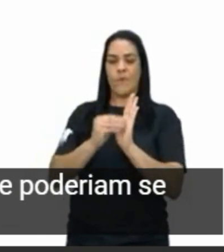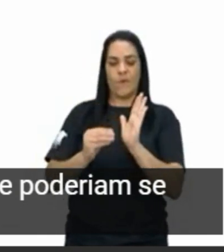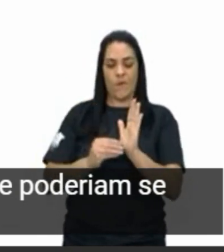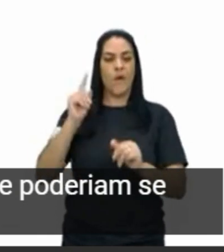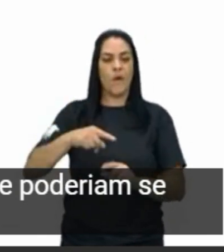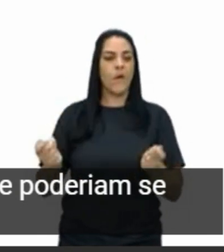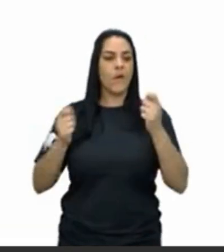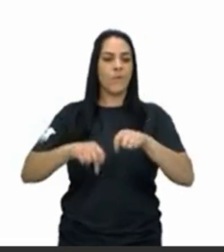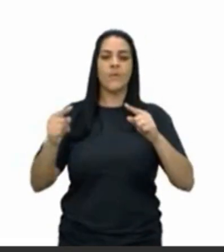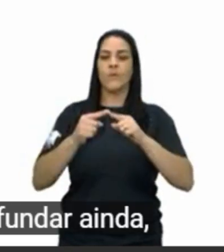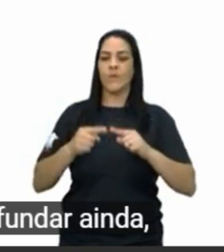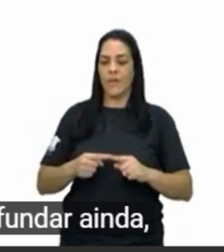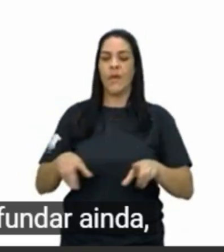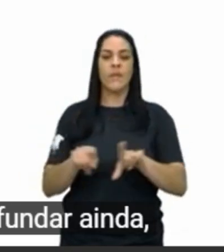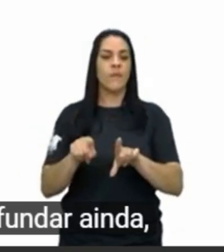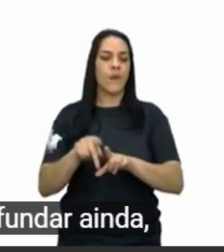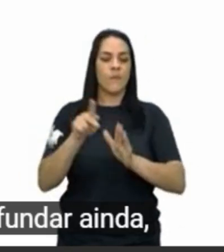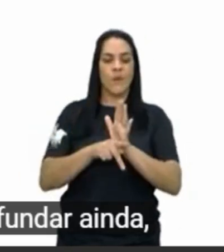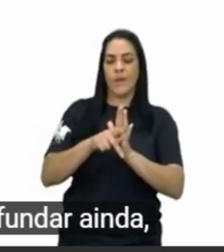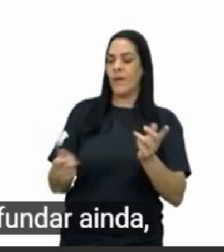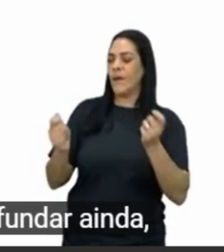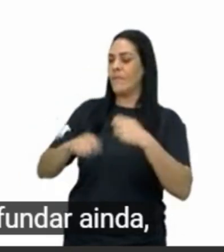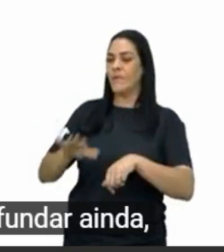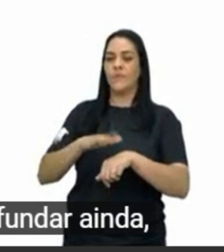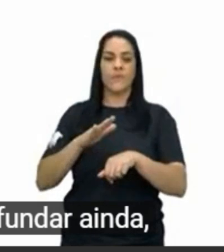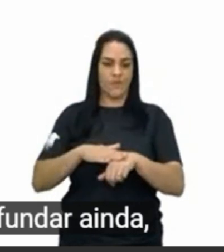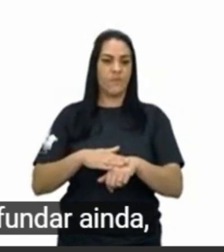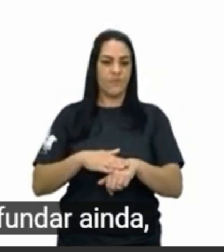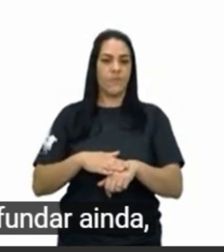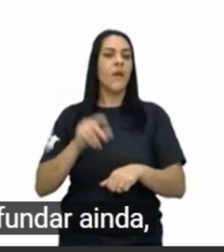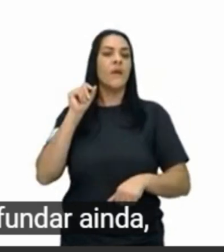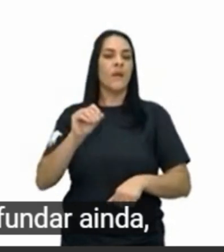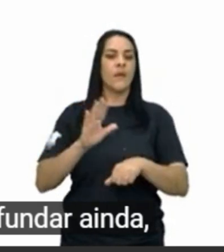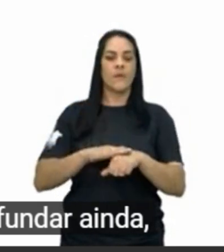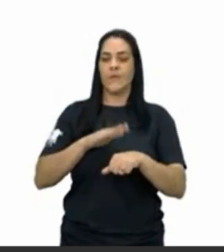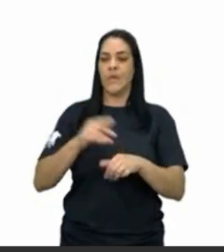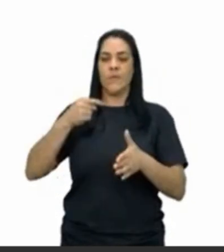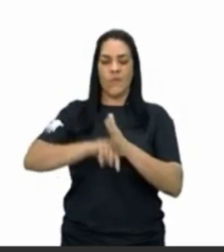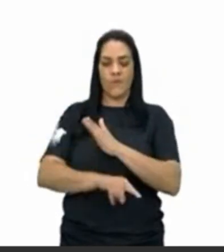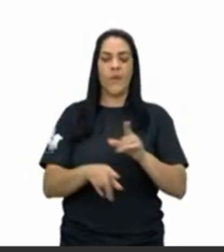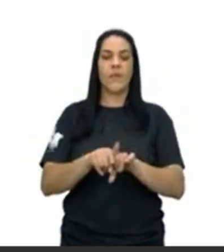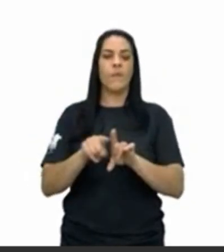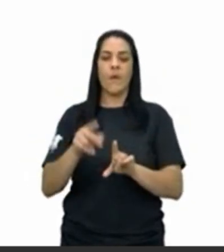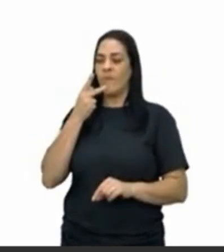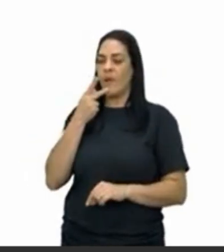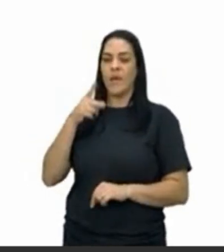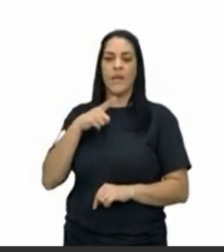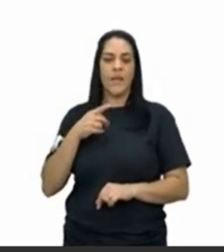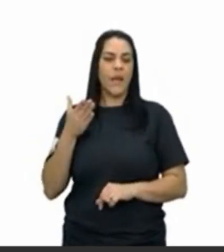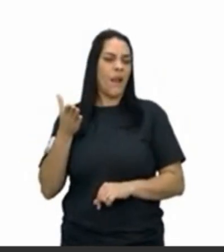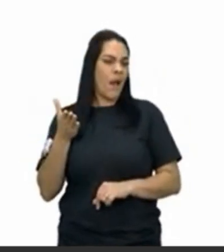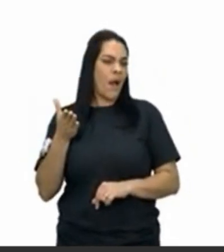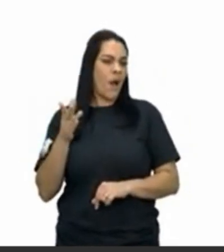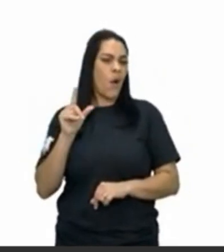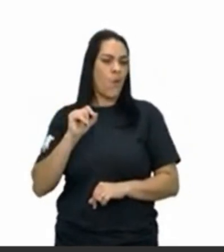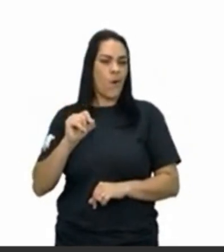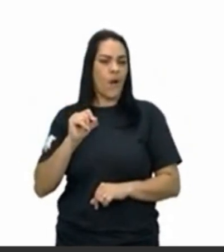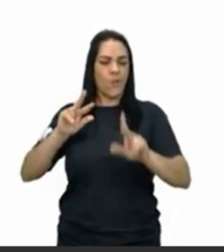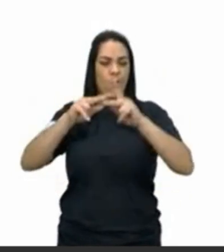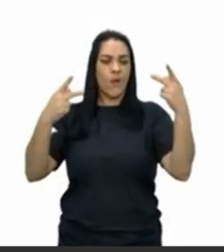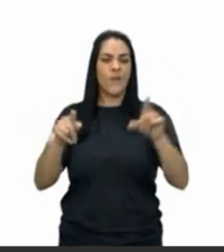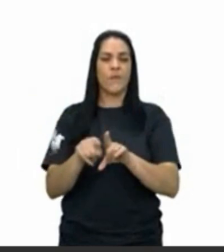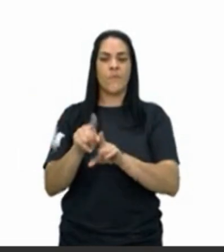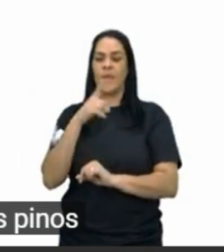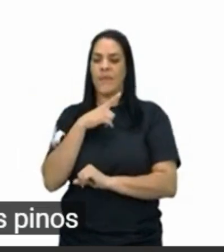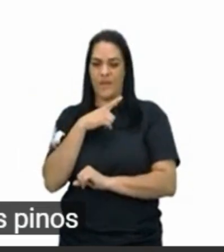componentes eles acham que poderiam se conectar, quais projetos eles poderiam fazer. Para quem quiser se aprofundar ainda, fala para eles que tem lá uns